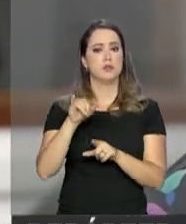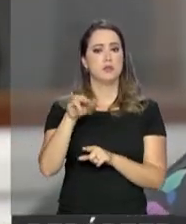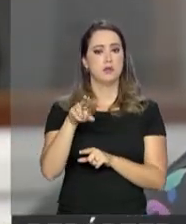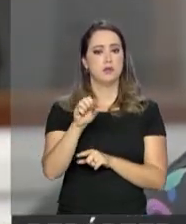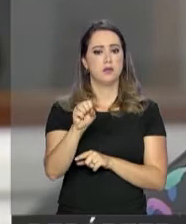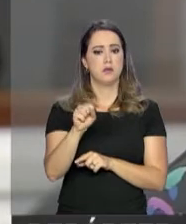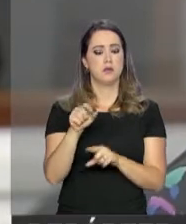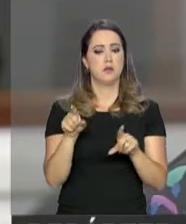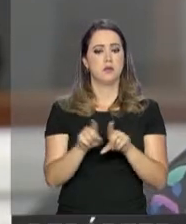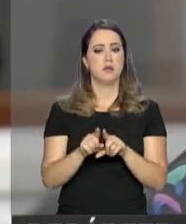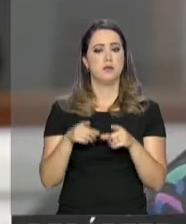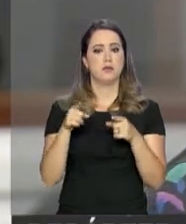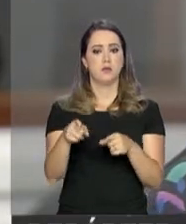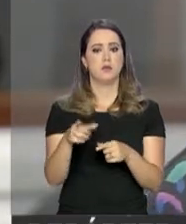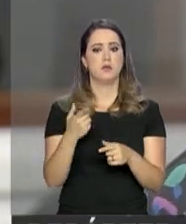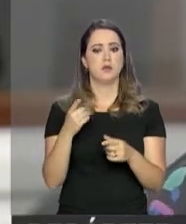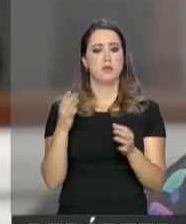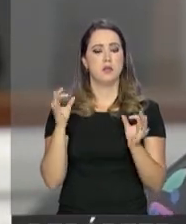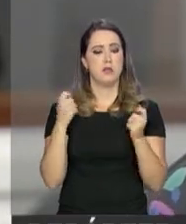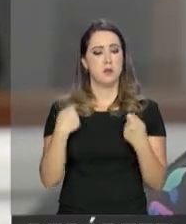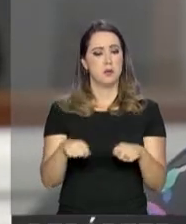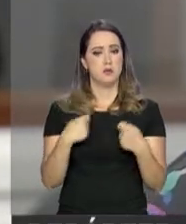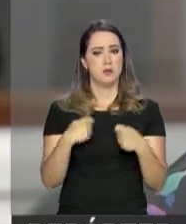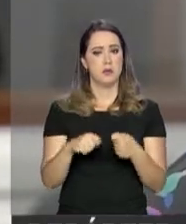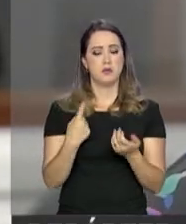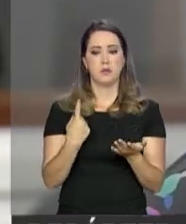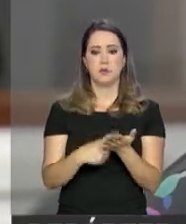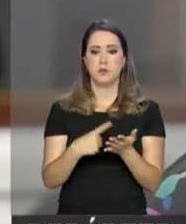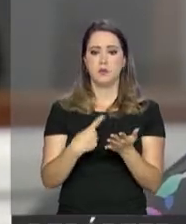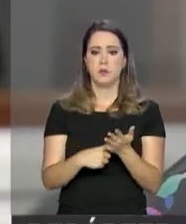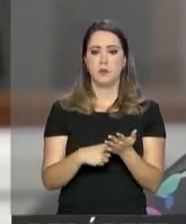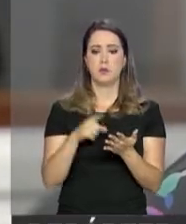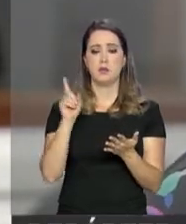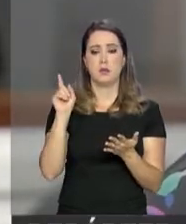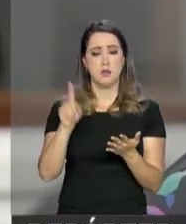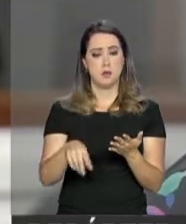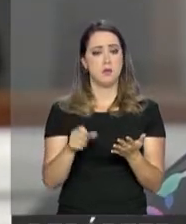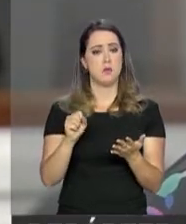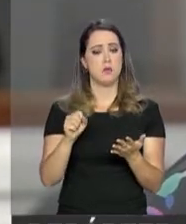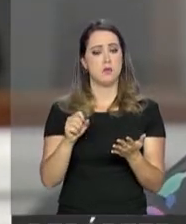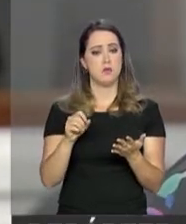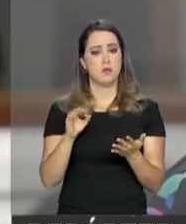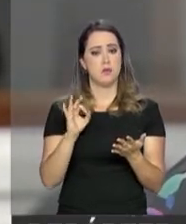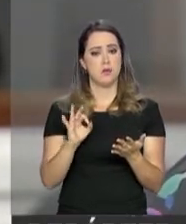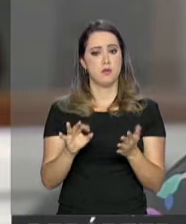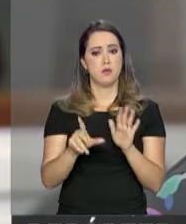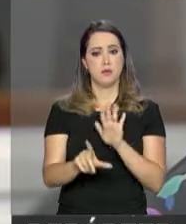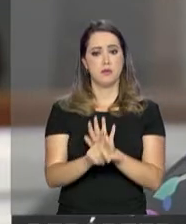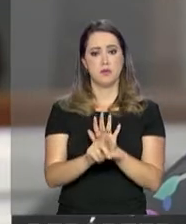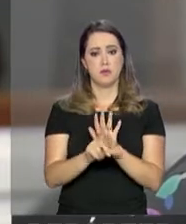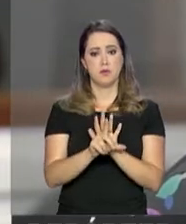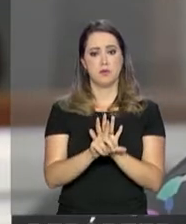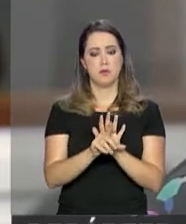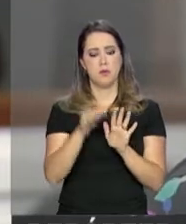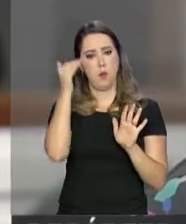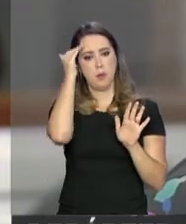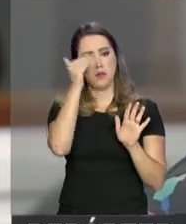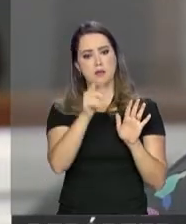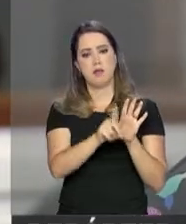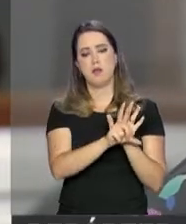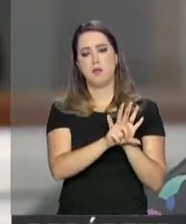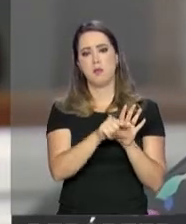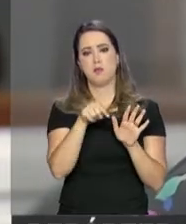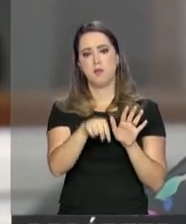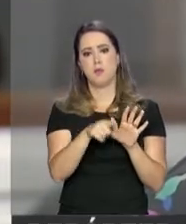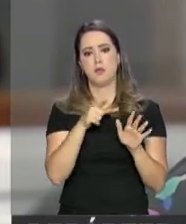e ele vai exigir o cumprimento da obrigação, né, da legislação, cumprimento dessa legislação